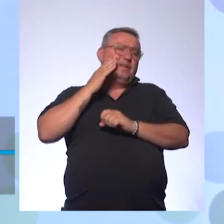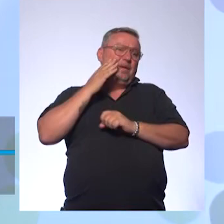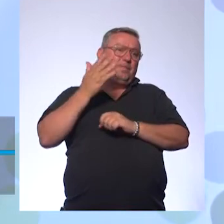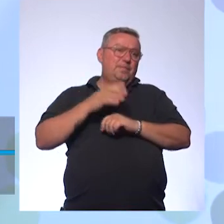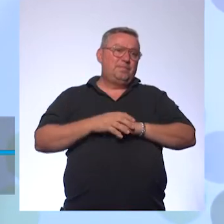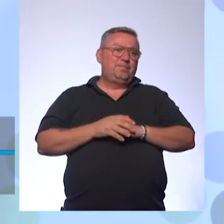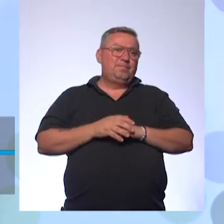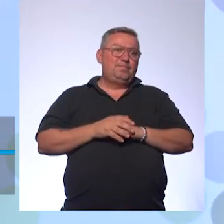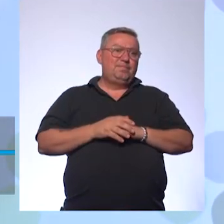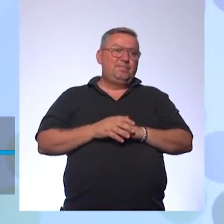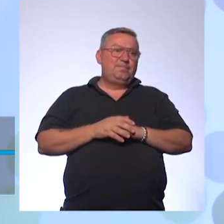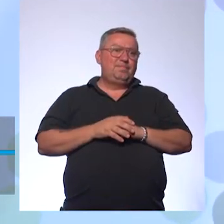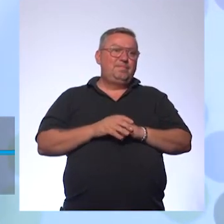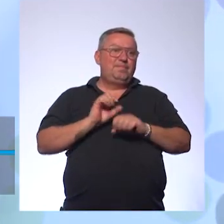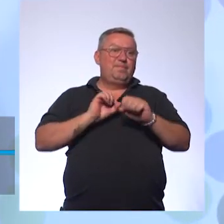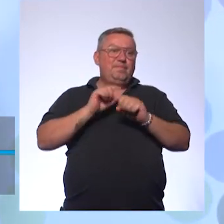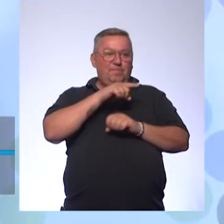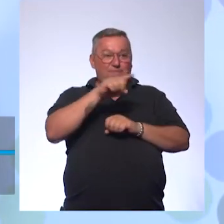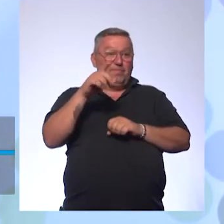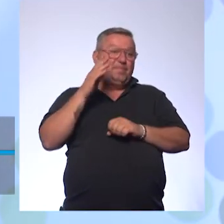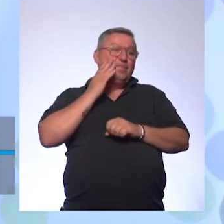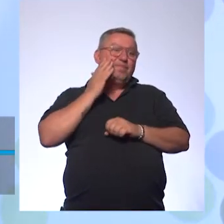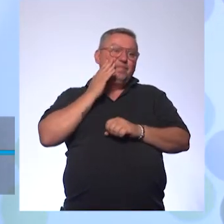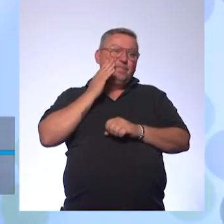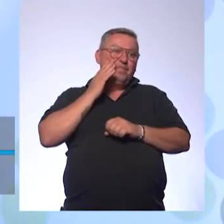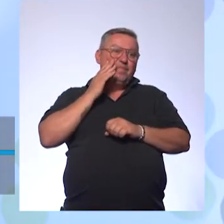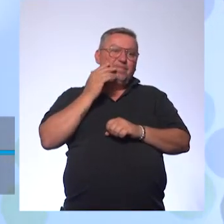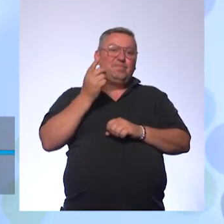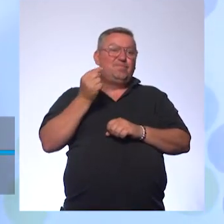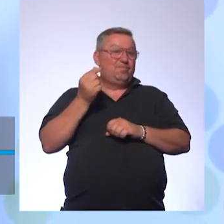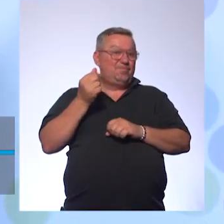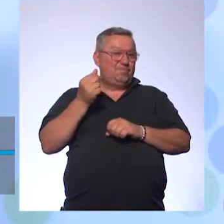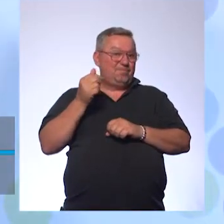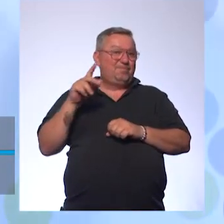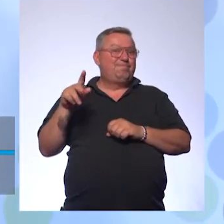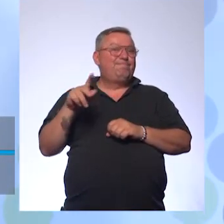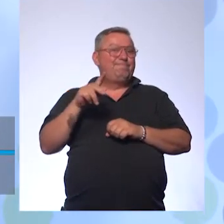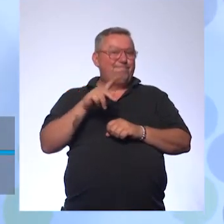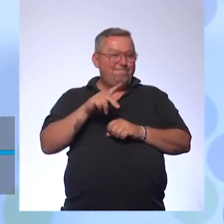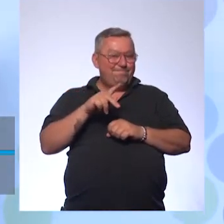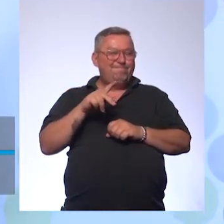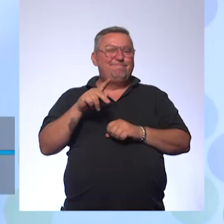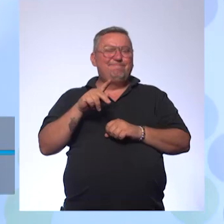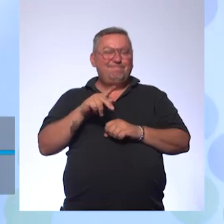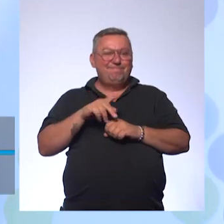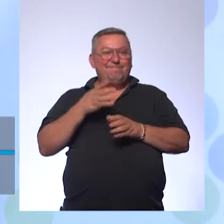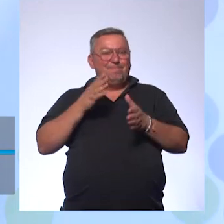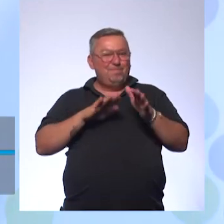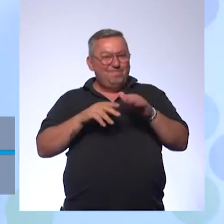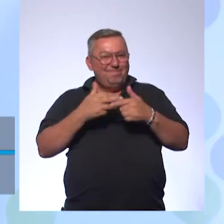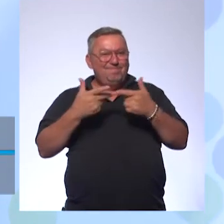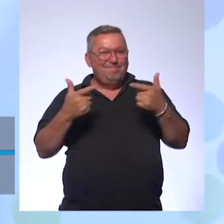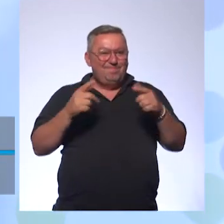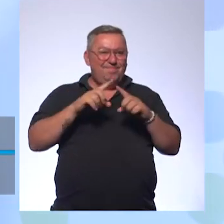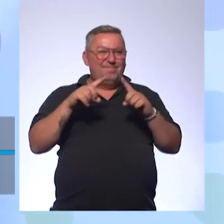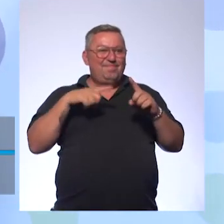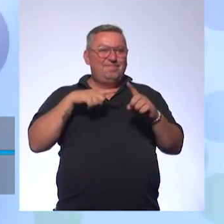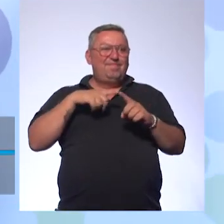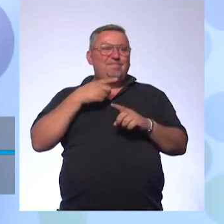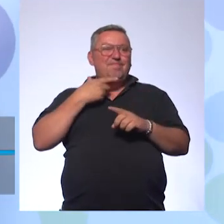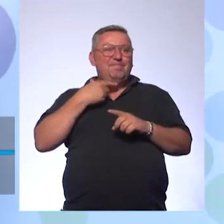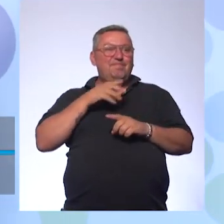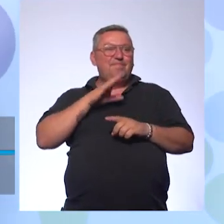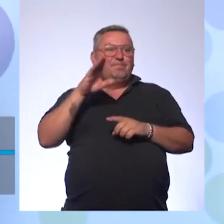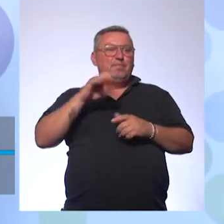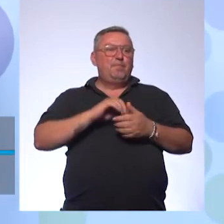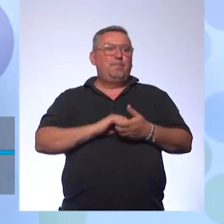tenho mais uma interação no chat que eu gostaria que vocês dissessem para mim o seguinte, tá? Os meninos, aí vocês